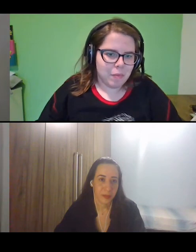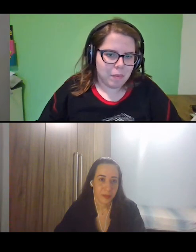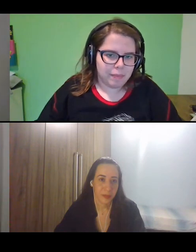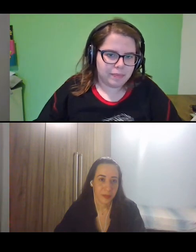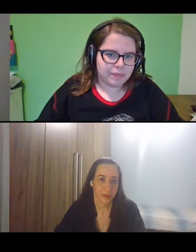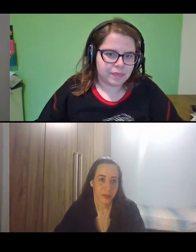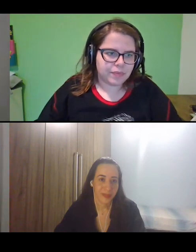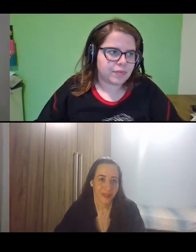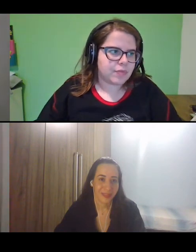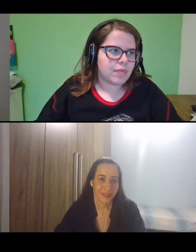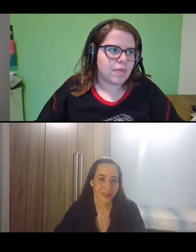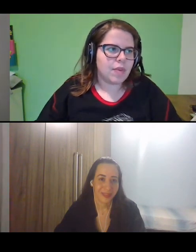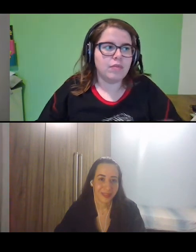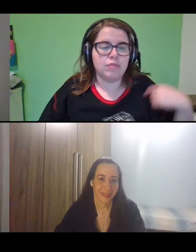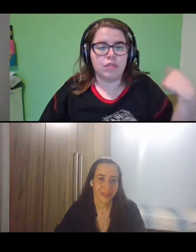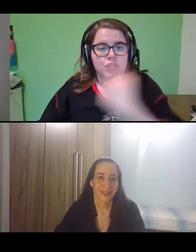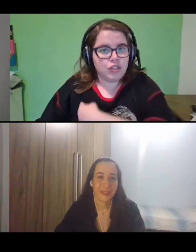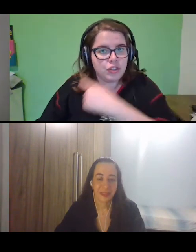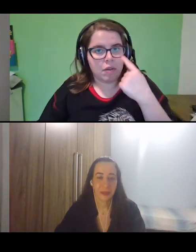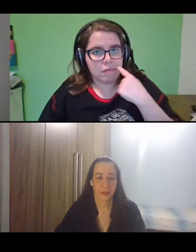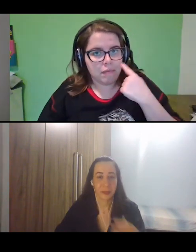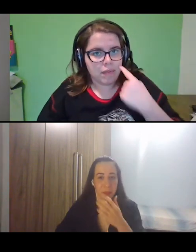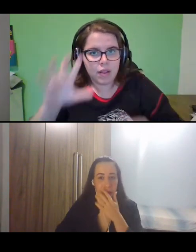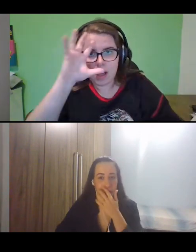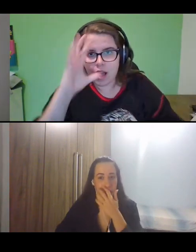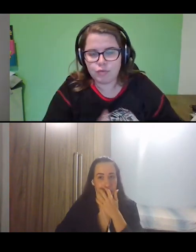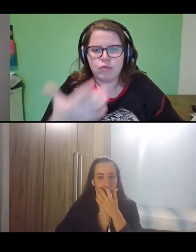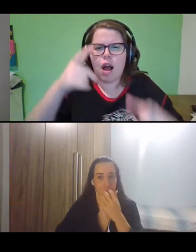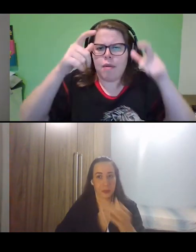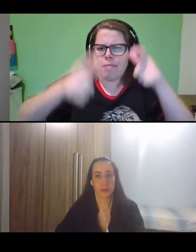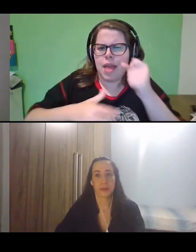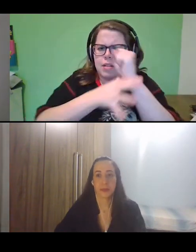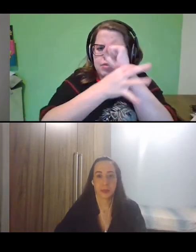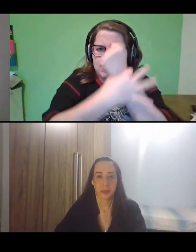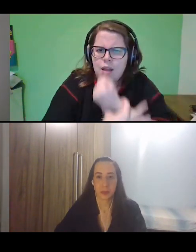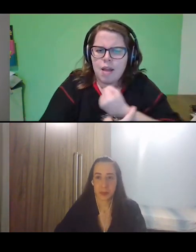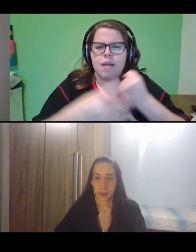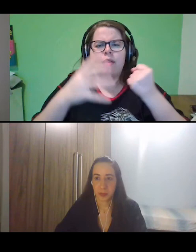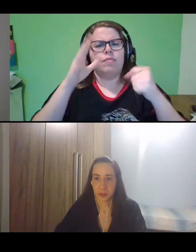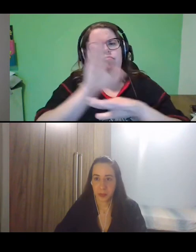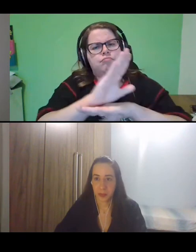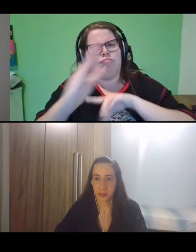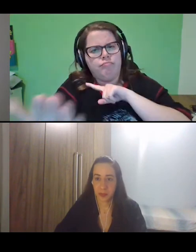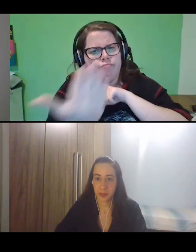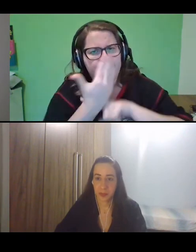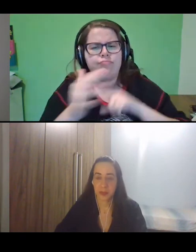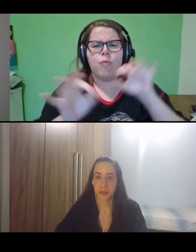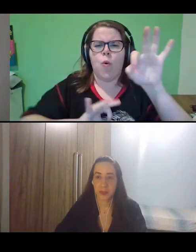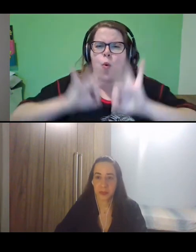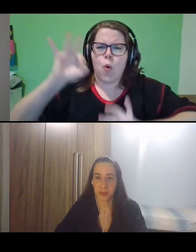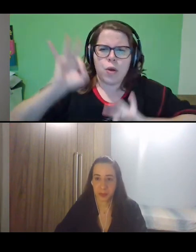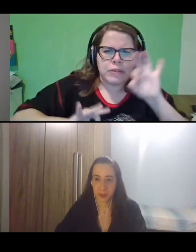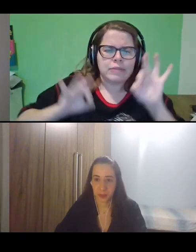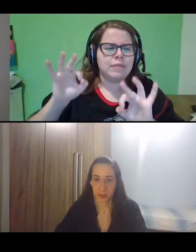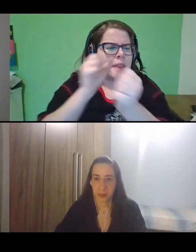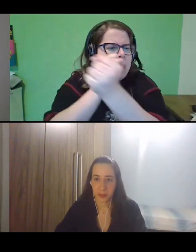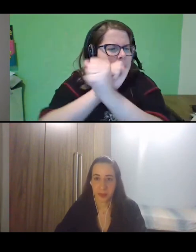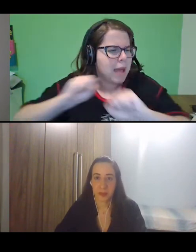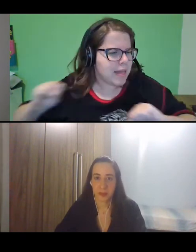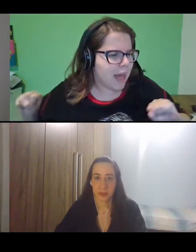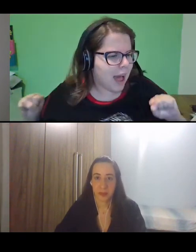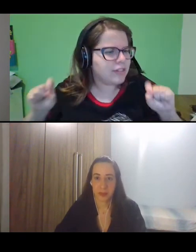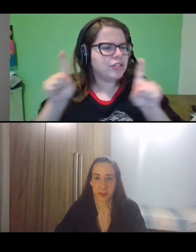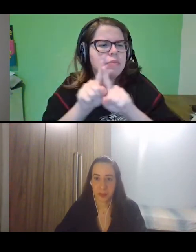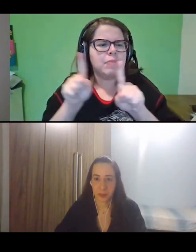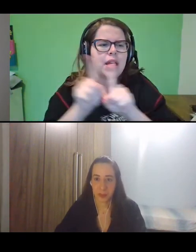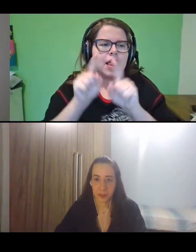a gente já está vendo alguns resultados aí. Então, ambiente seguro, maior resultado, colaboração, organização, liberdade. Liberdade